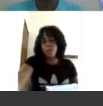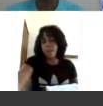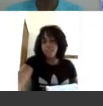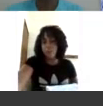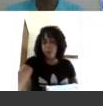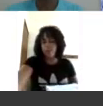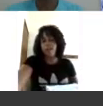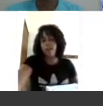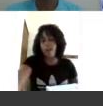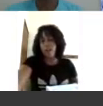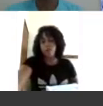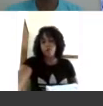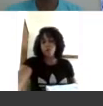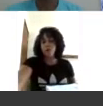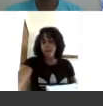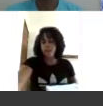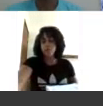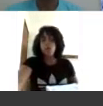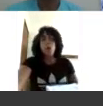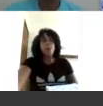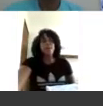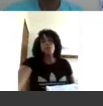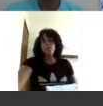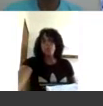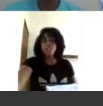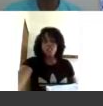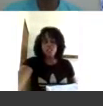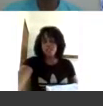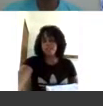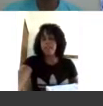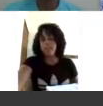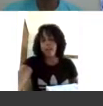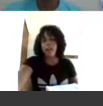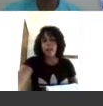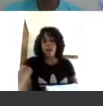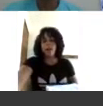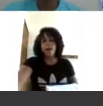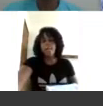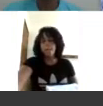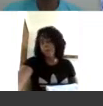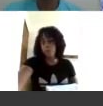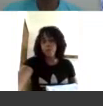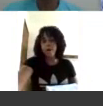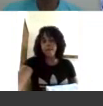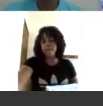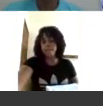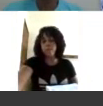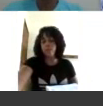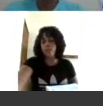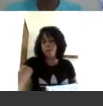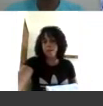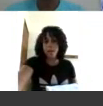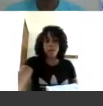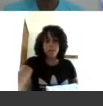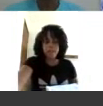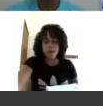A gente também participou né, de alguns congressos, mas um que foi bastante, assim, muito bacana, assim,